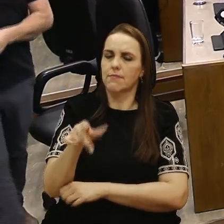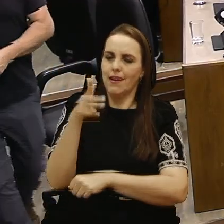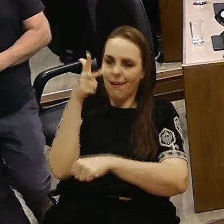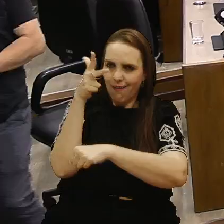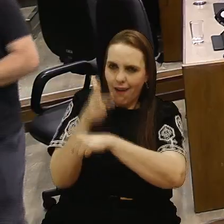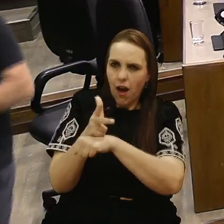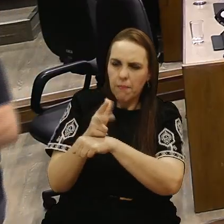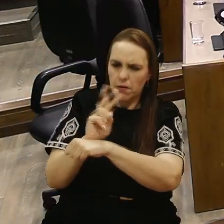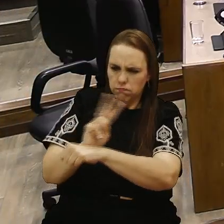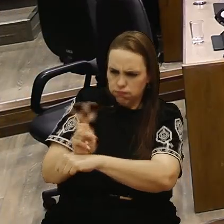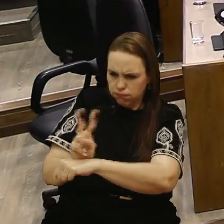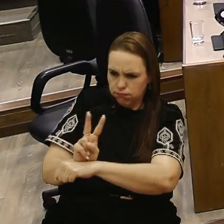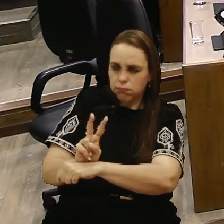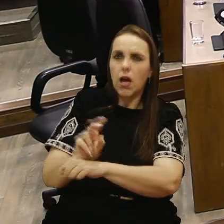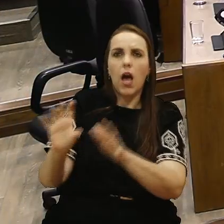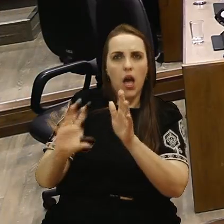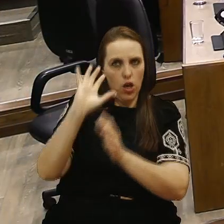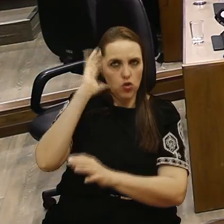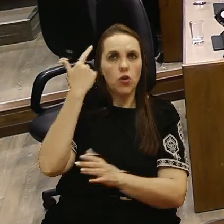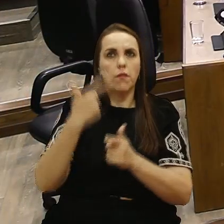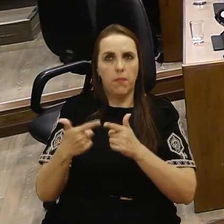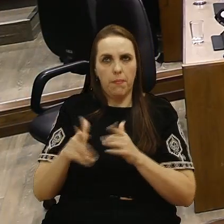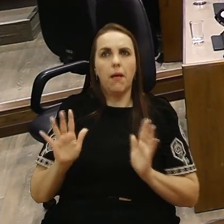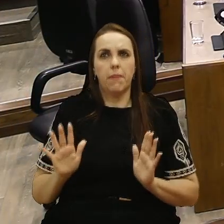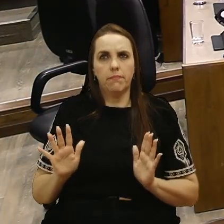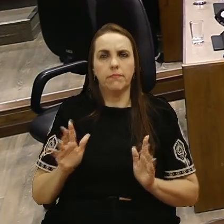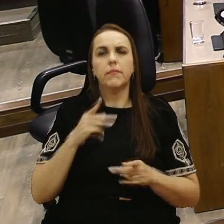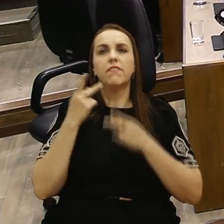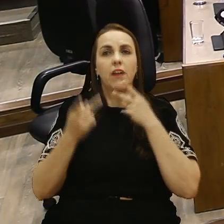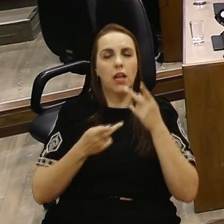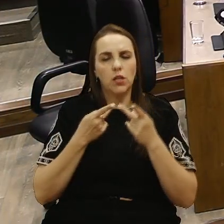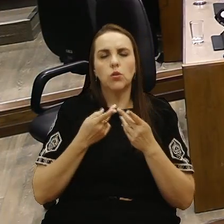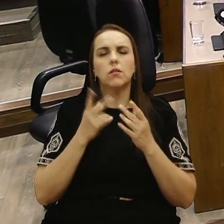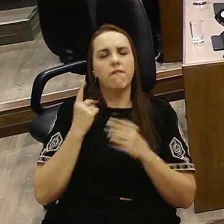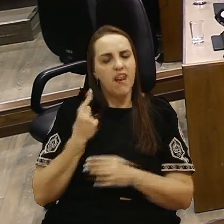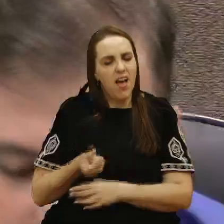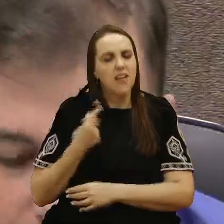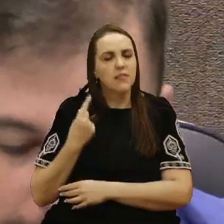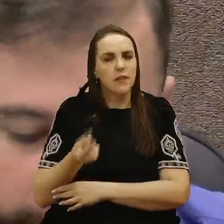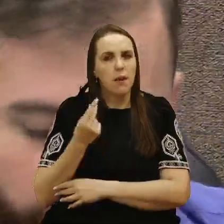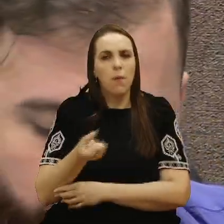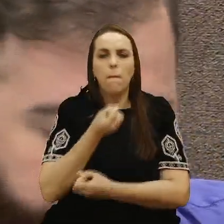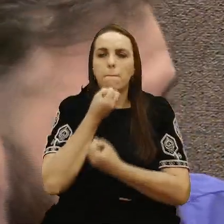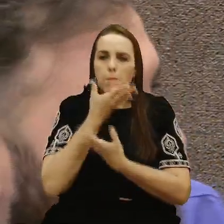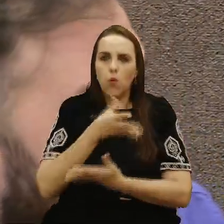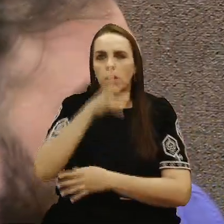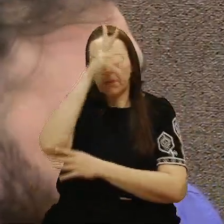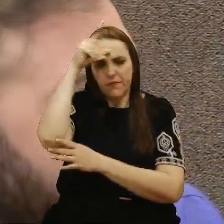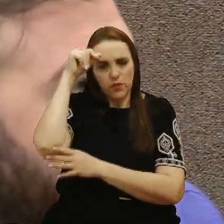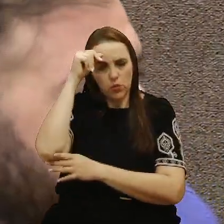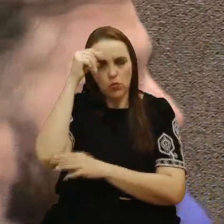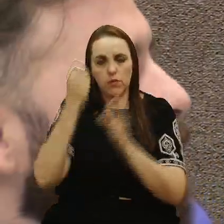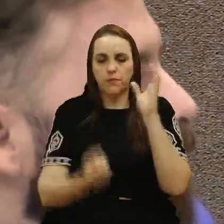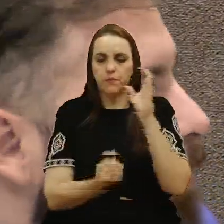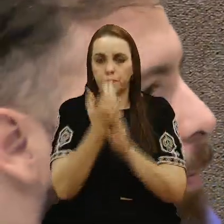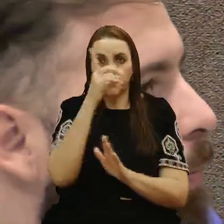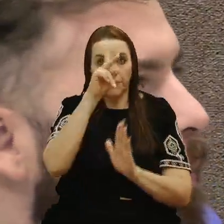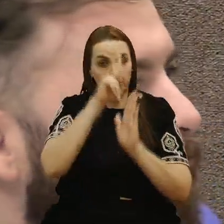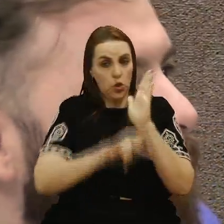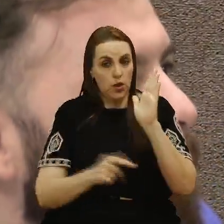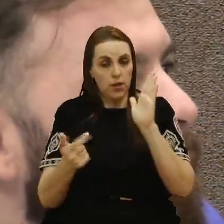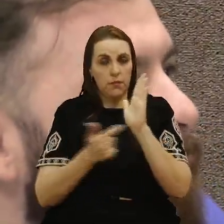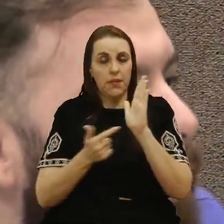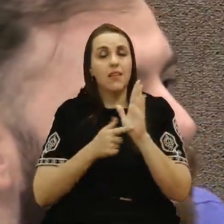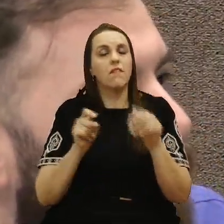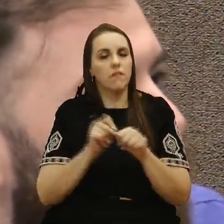resolve o problema do lixão. E a gente vem dizendo isso há muito tempo. Que bom que a prefeitura lançou esse programa e está fazendo.